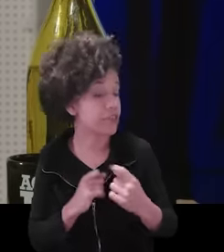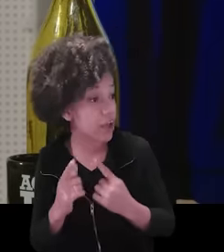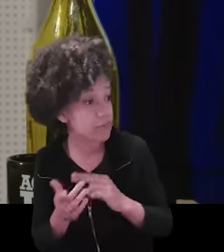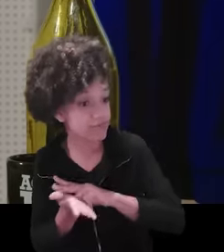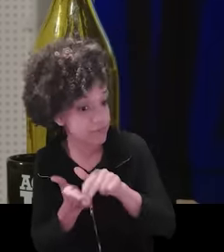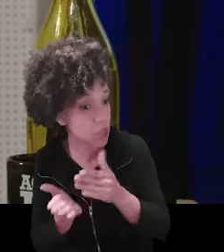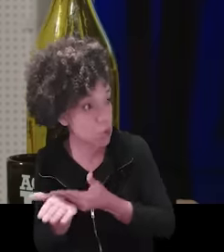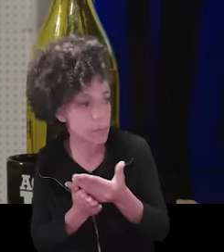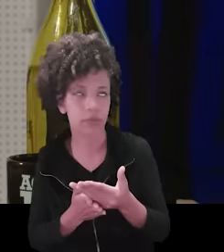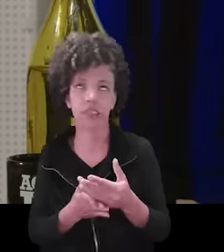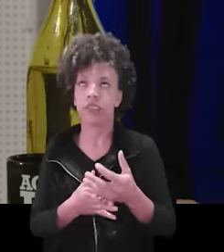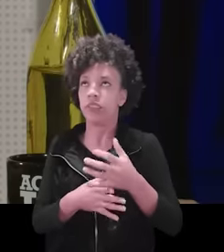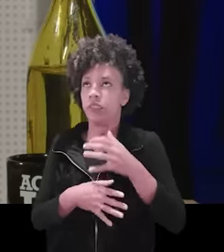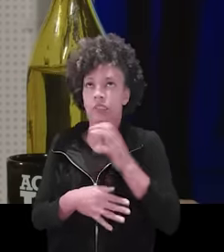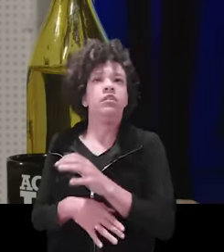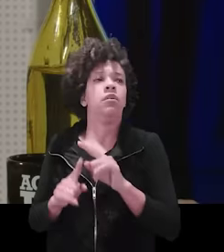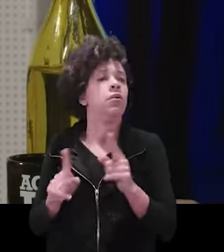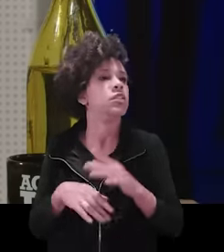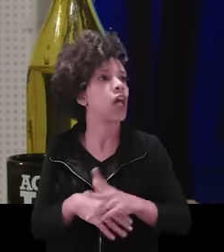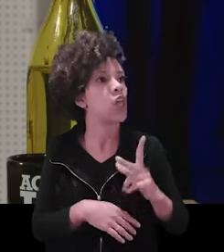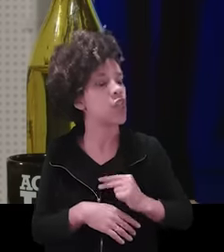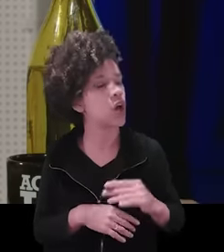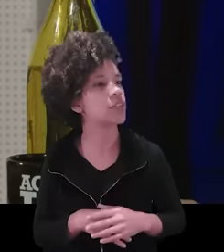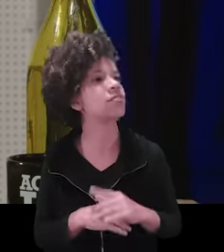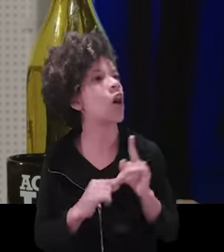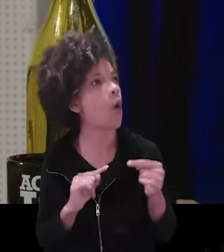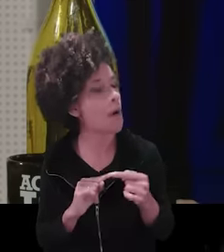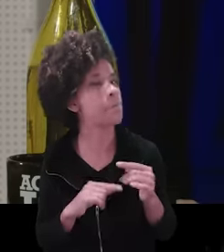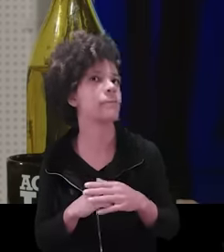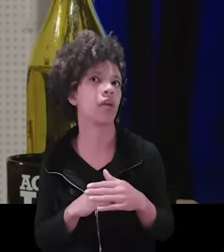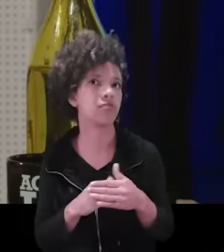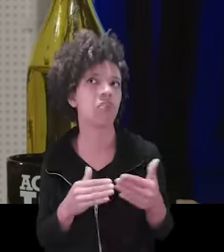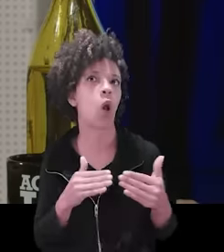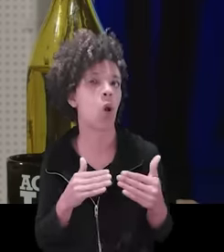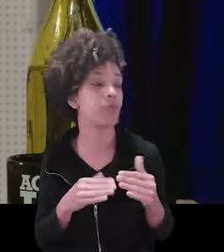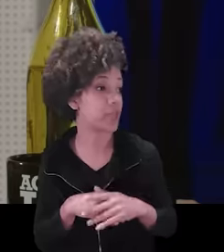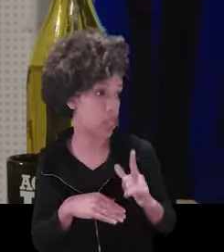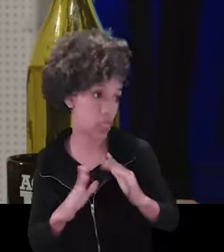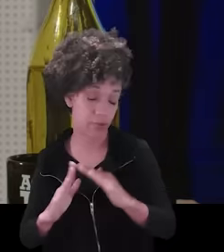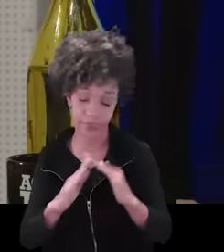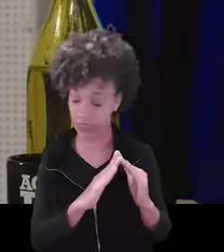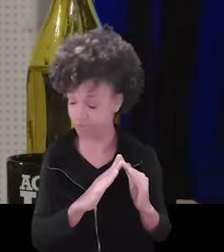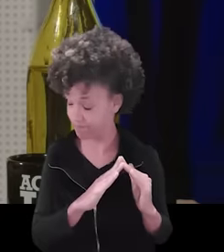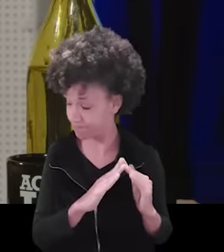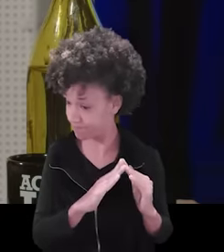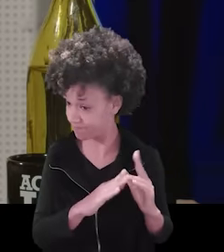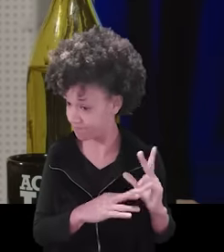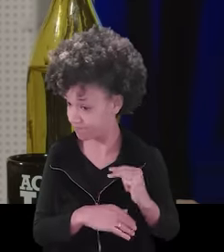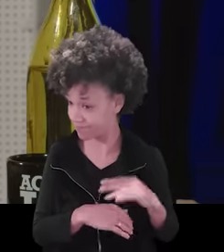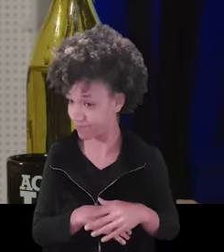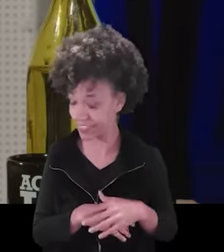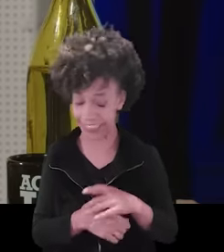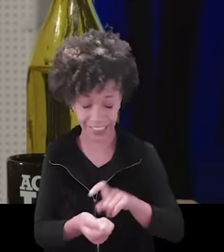tem muita coisa que no começo eu achava horrível e agora faltaram baixa faz sentir eu tenho uma vizinha ai essa